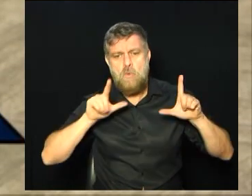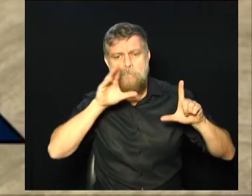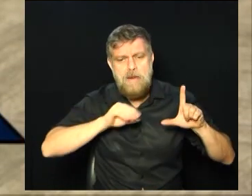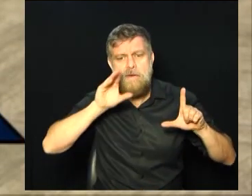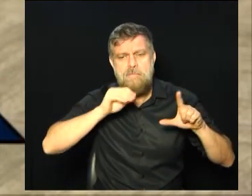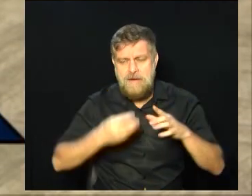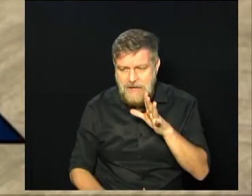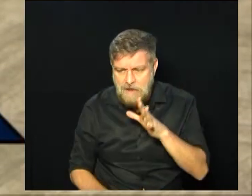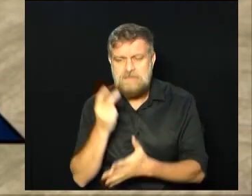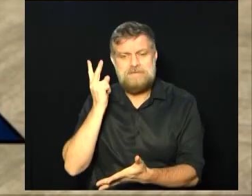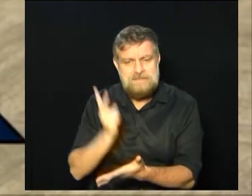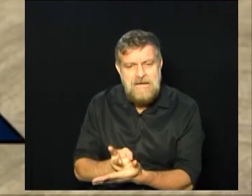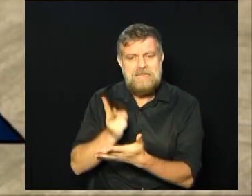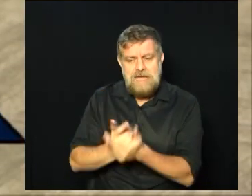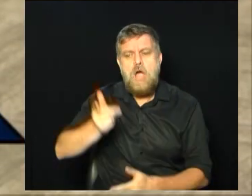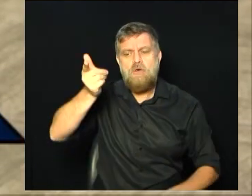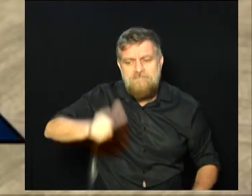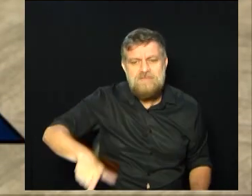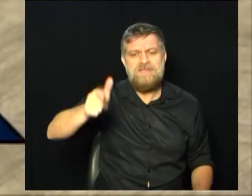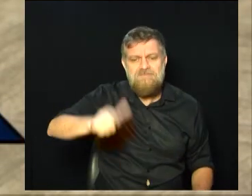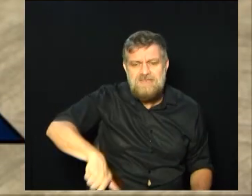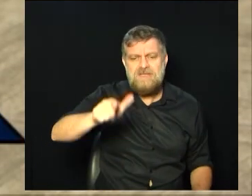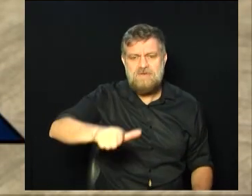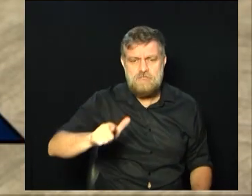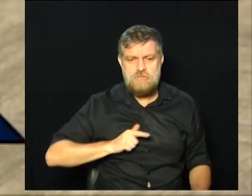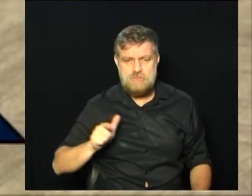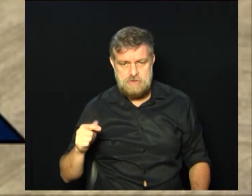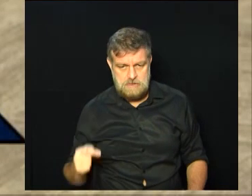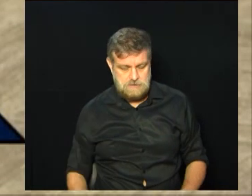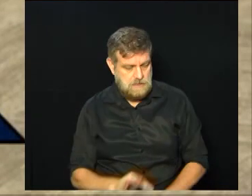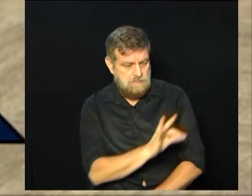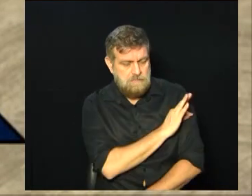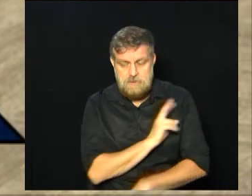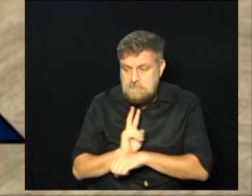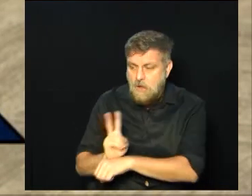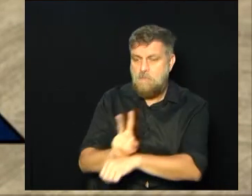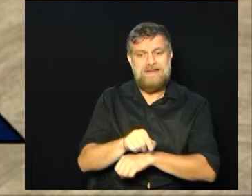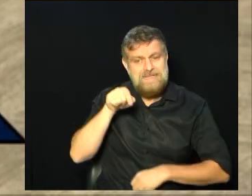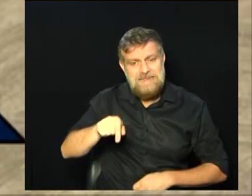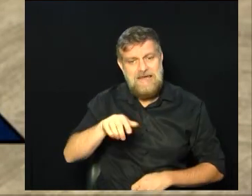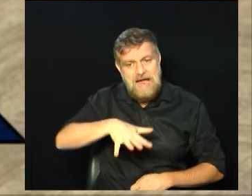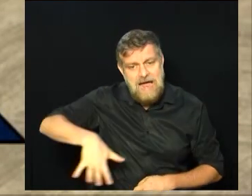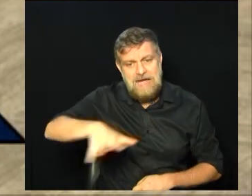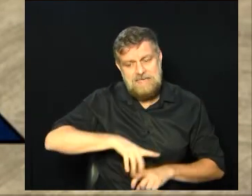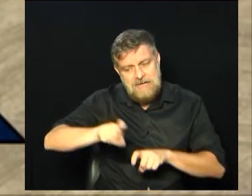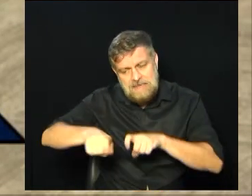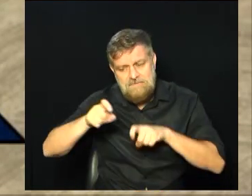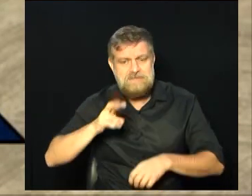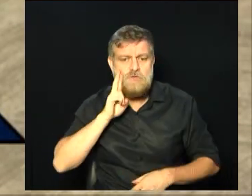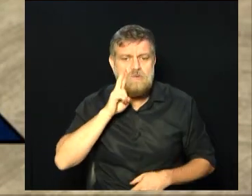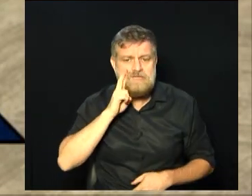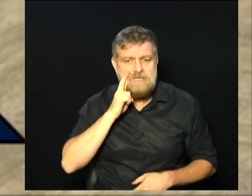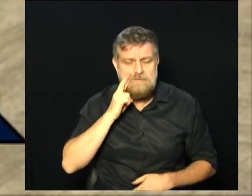acontece de forma sistemática. Tinha ficado, né, do poder público aumentar o policiamento na região, para que esse tipo de coisa